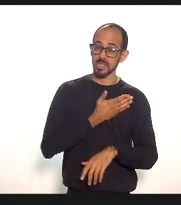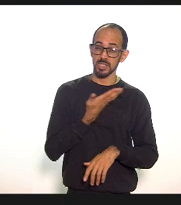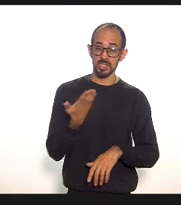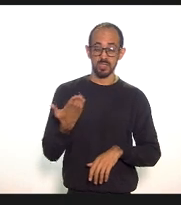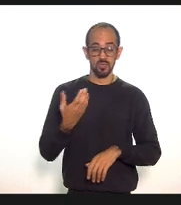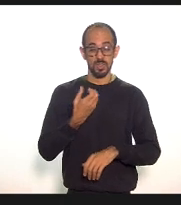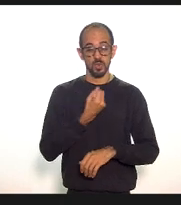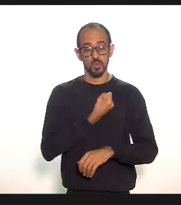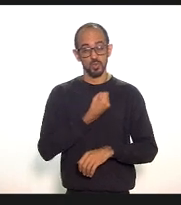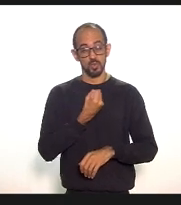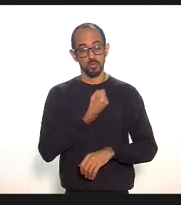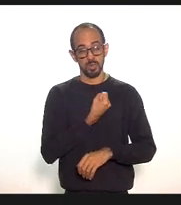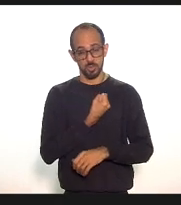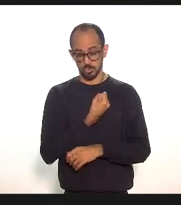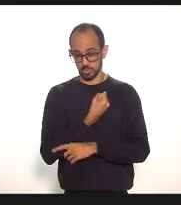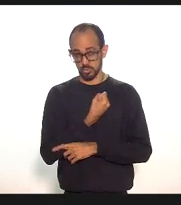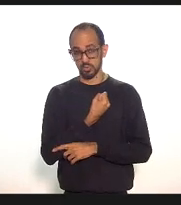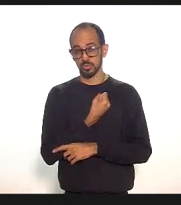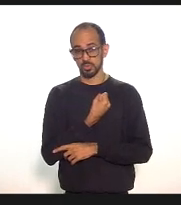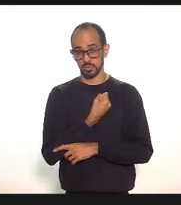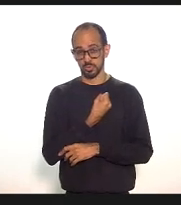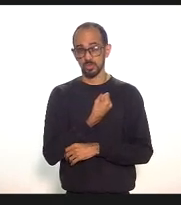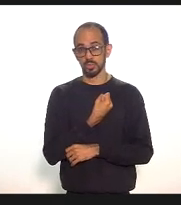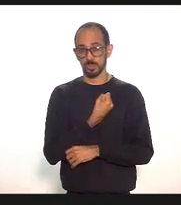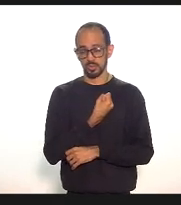é recordista